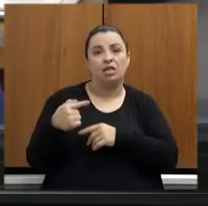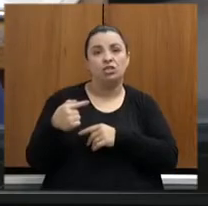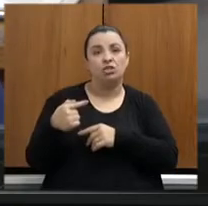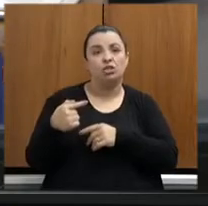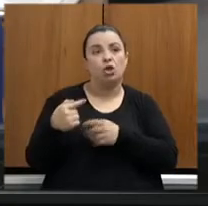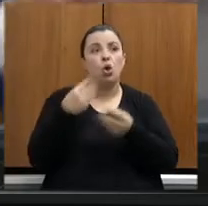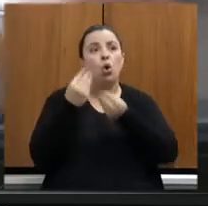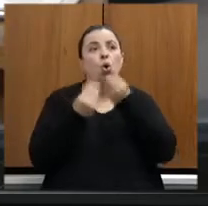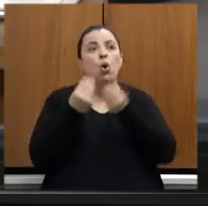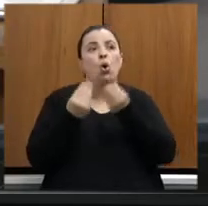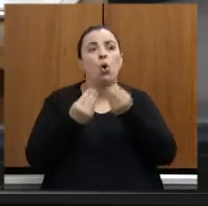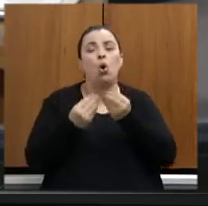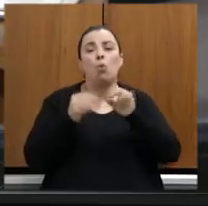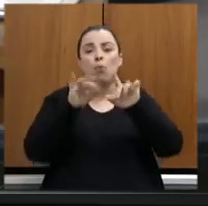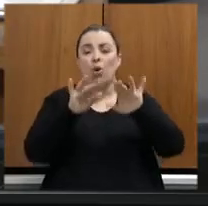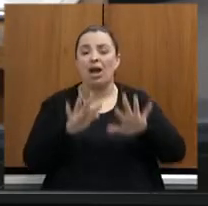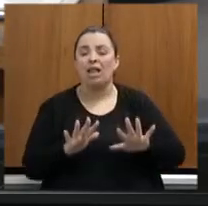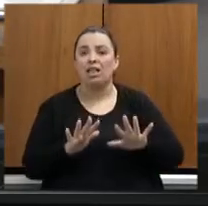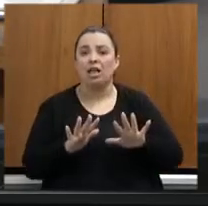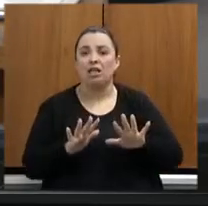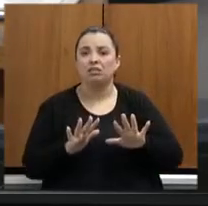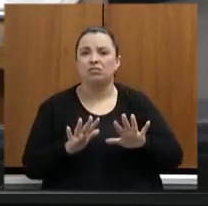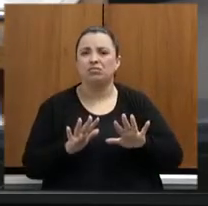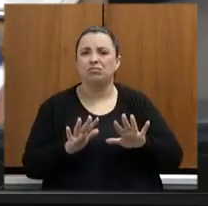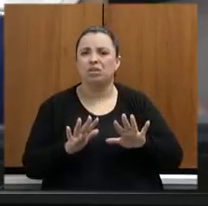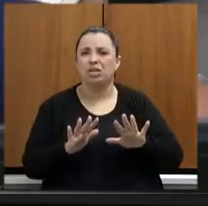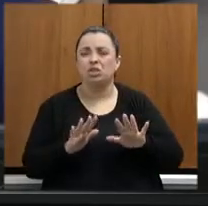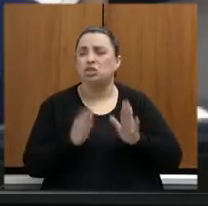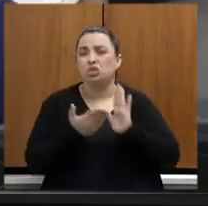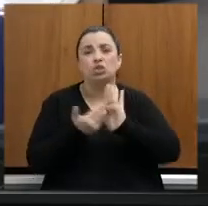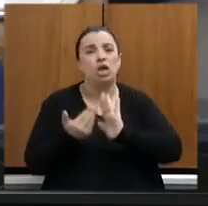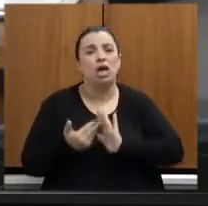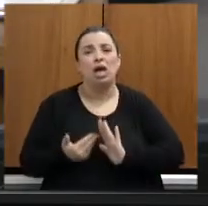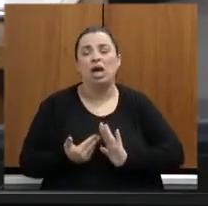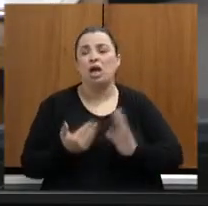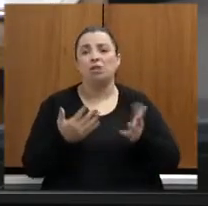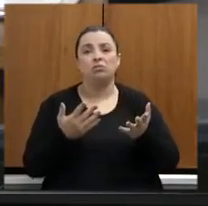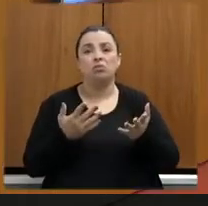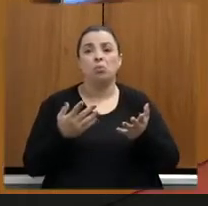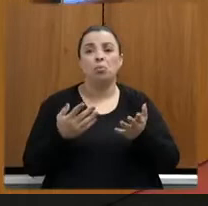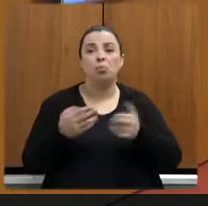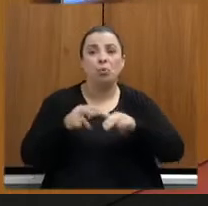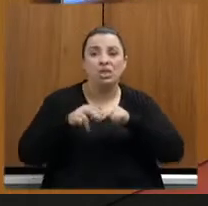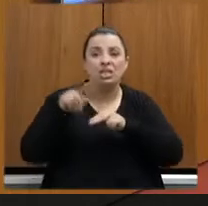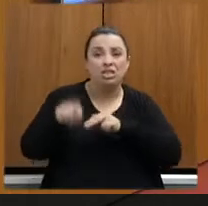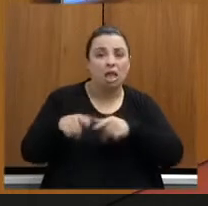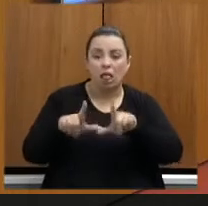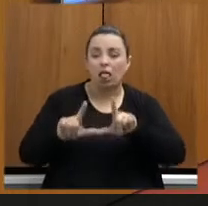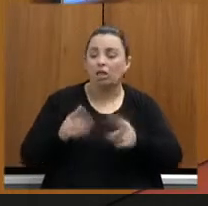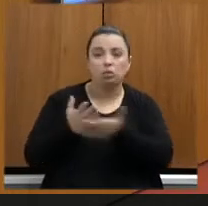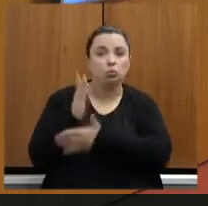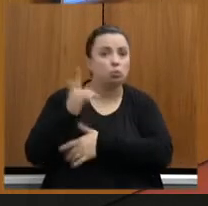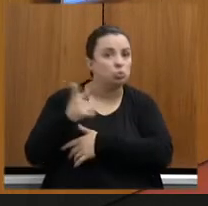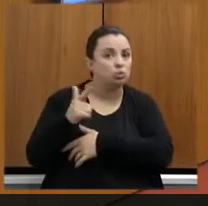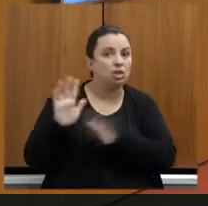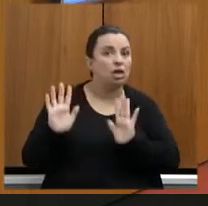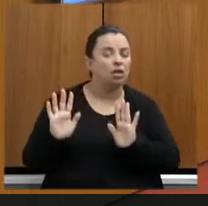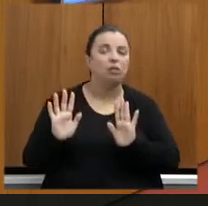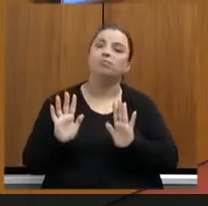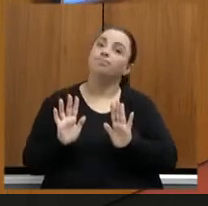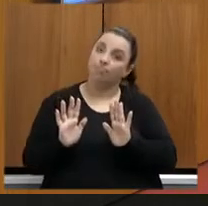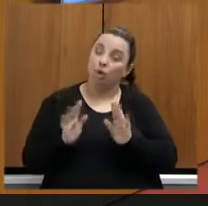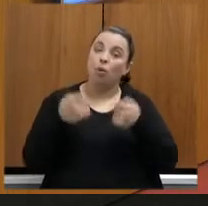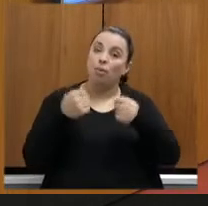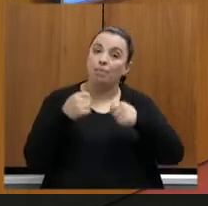os 360 produtores de queijo minas artesanal de Minas Gerais porque eles estão sem certificação nós vamos achar um e-mail de